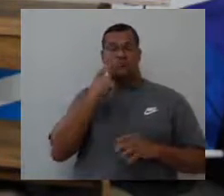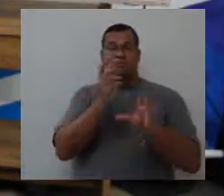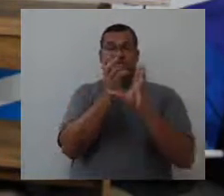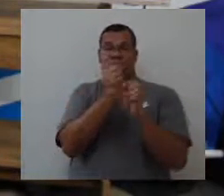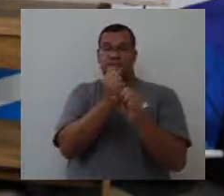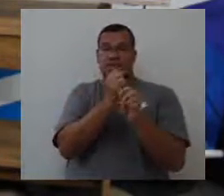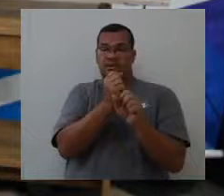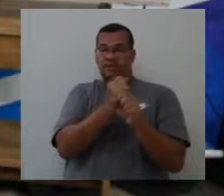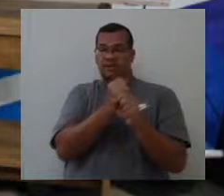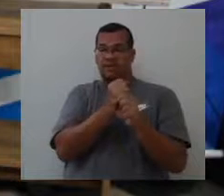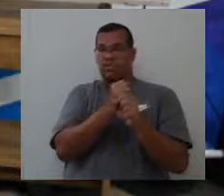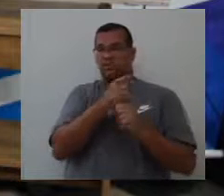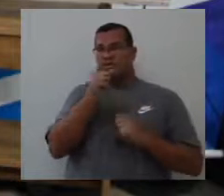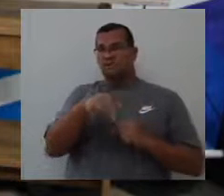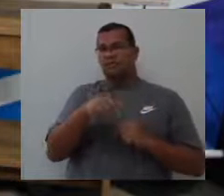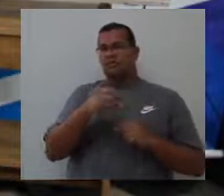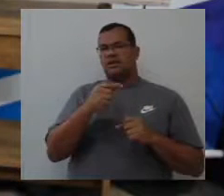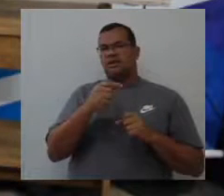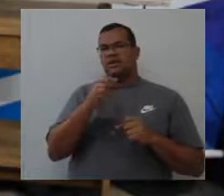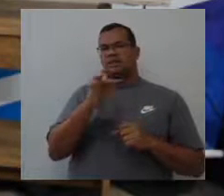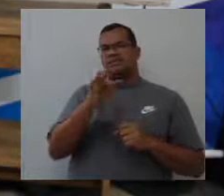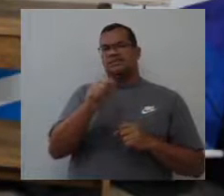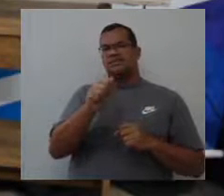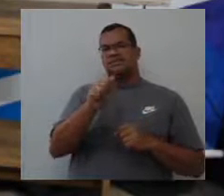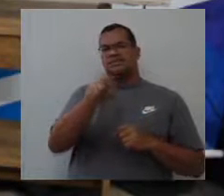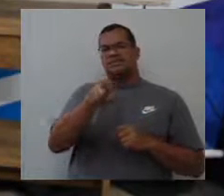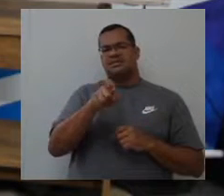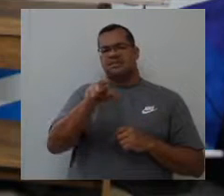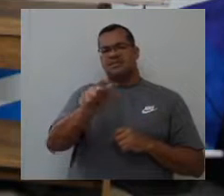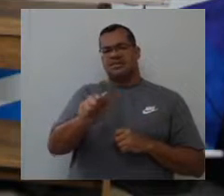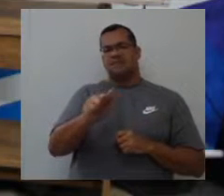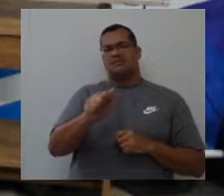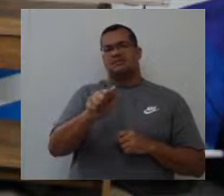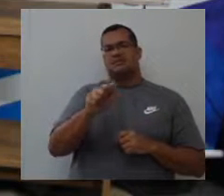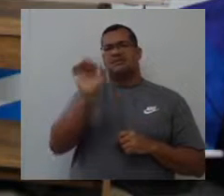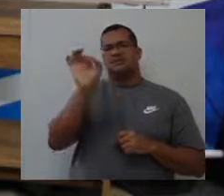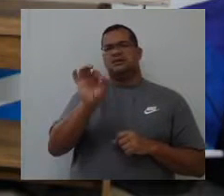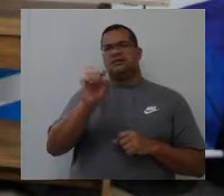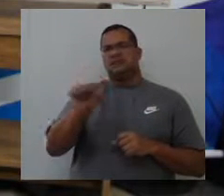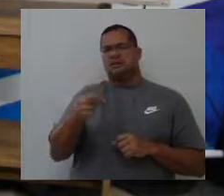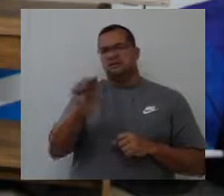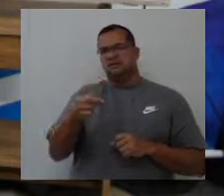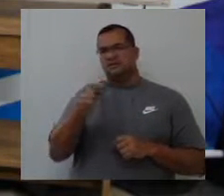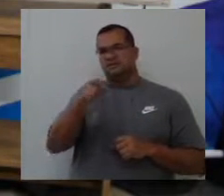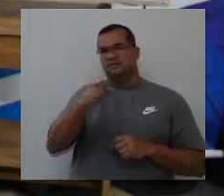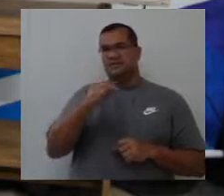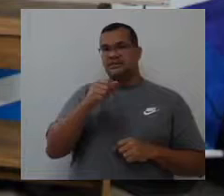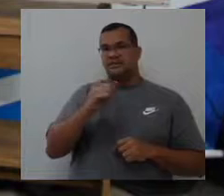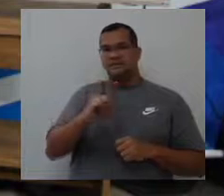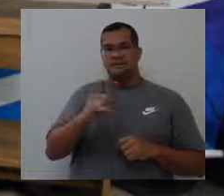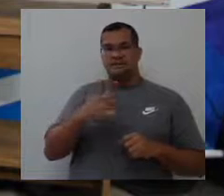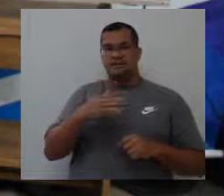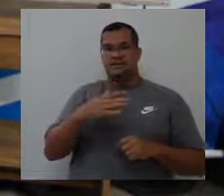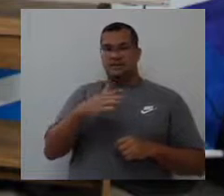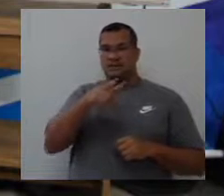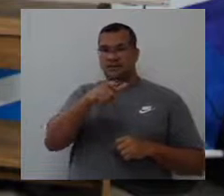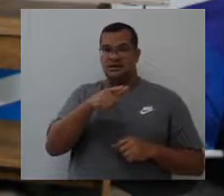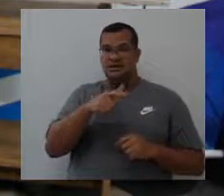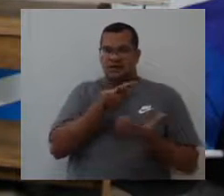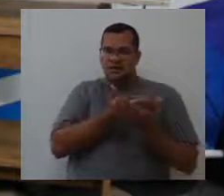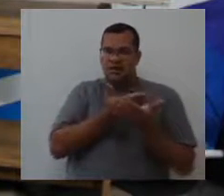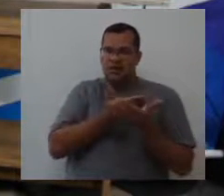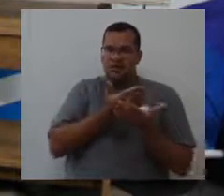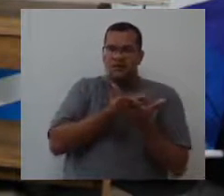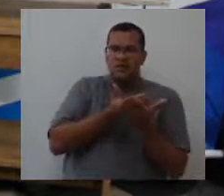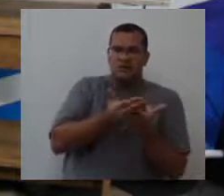calculando porcentagem pela taxa decimal. Era essa maneira que eu queria chegar para vocês aqui. Se você não tem familiaridade com ela, eu peço que você